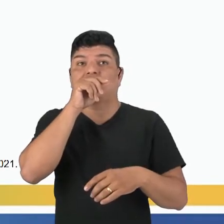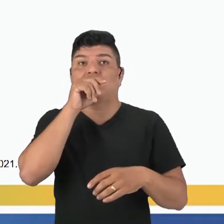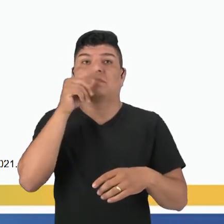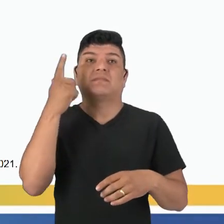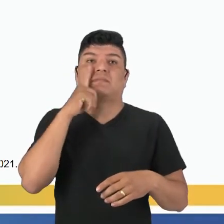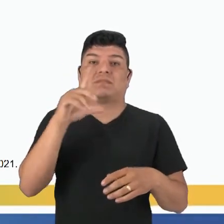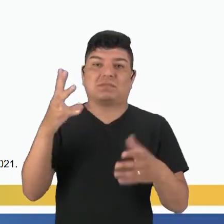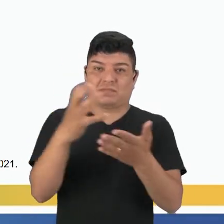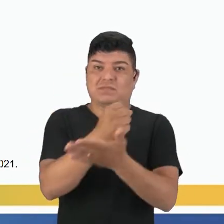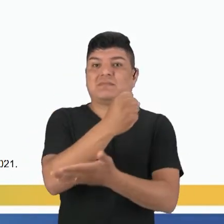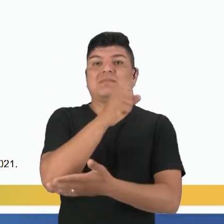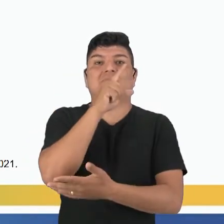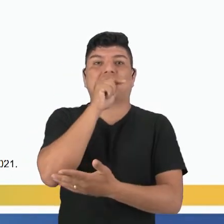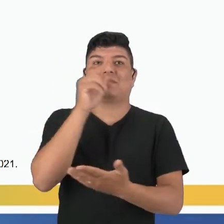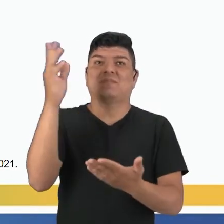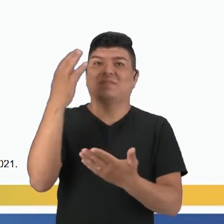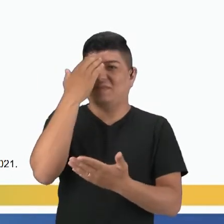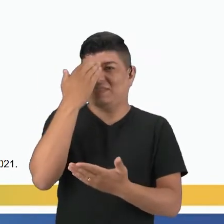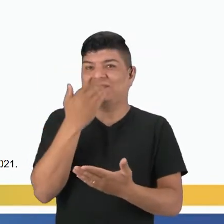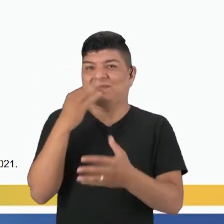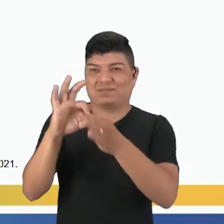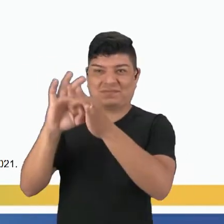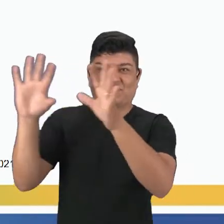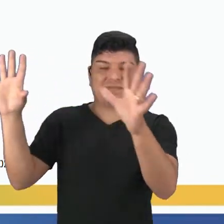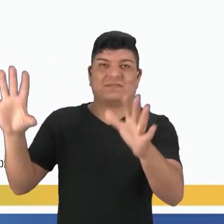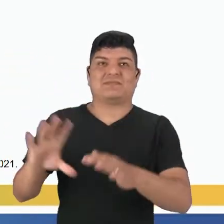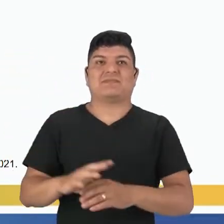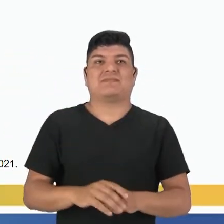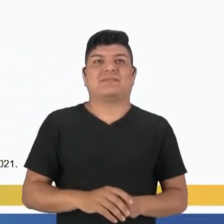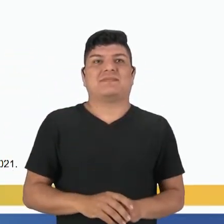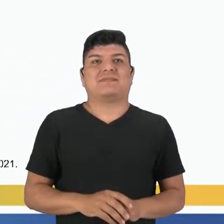a gente conseguiu pegar ele. Tá meio bravo, vamos soltar o bichinho.